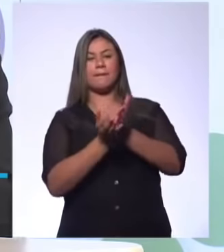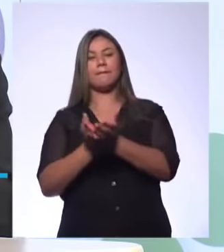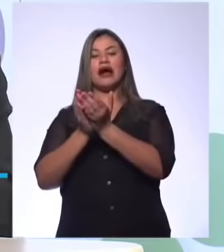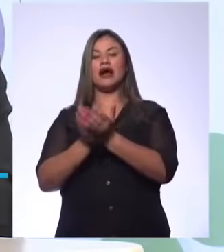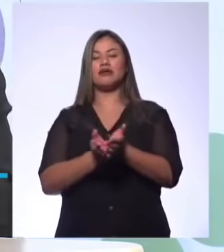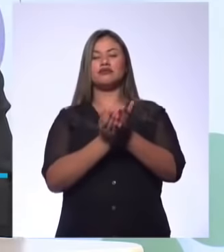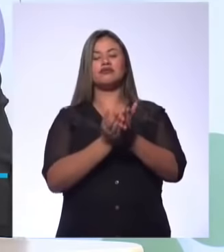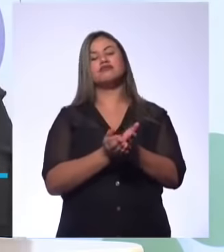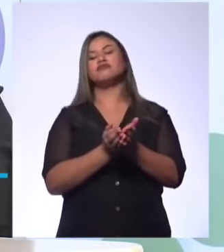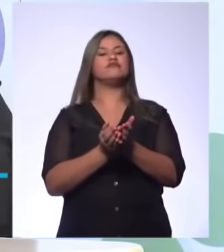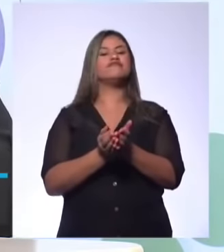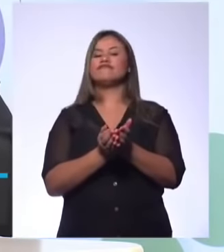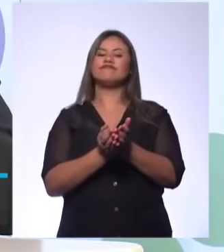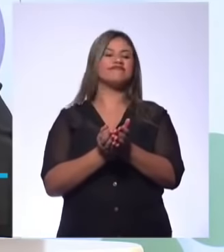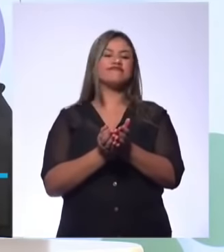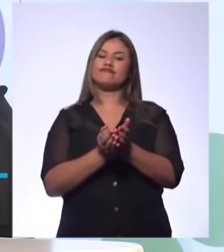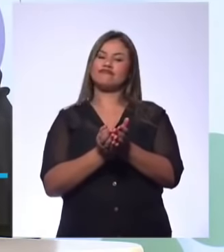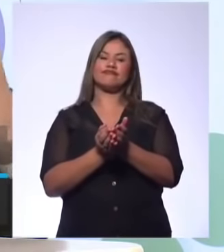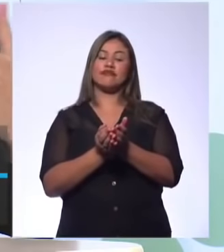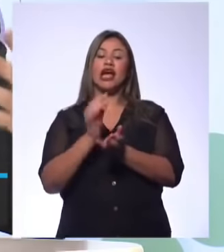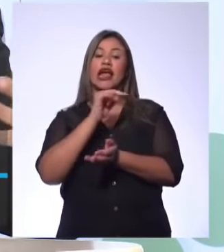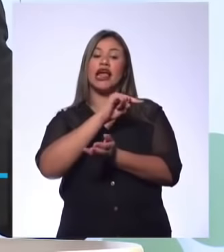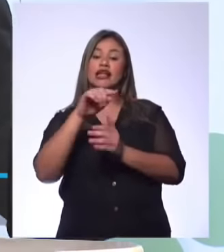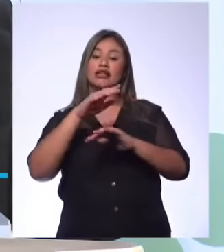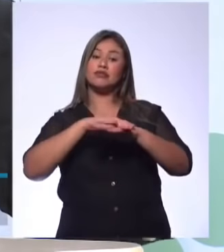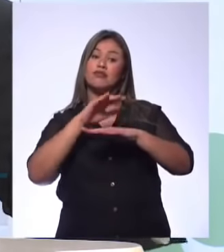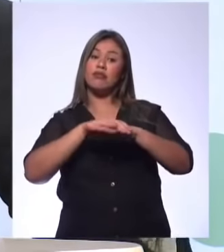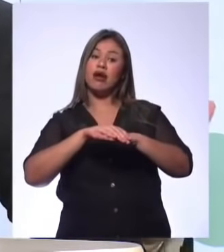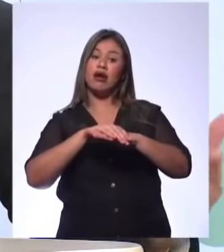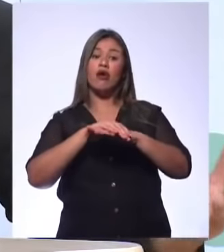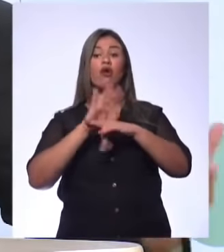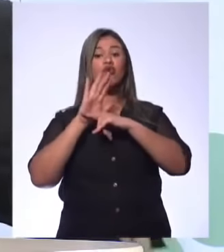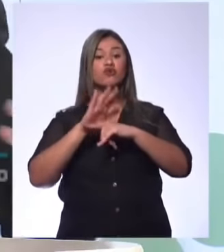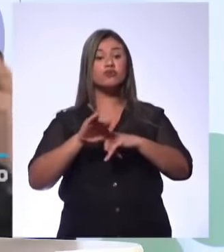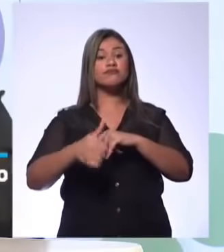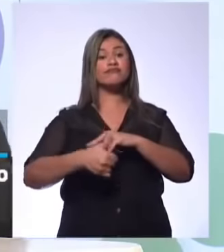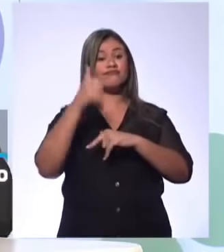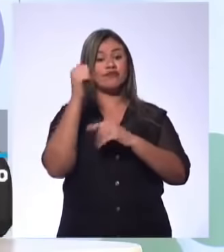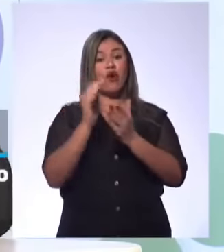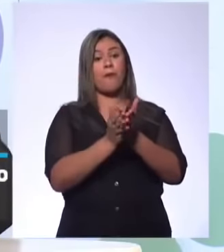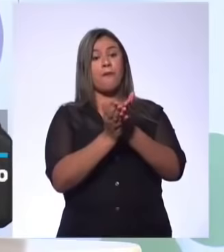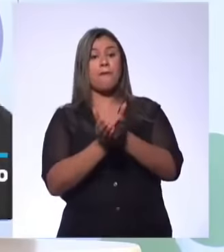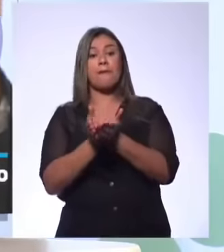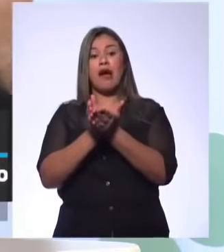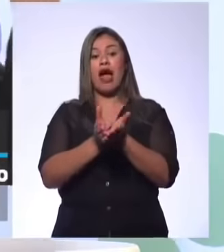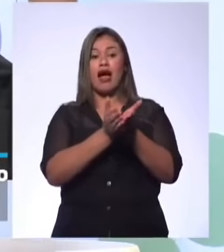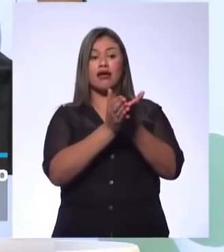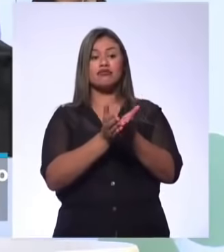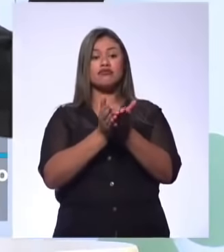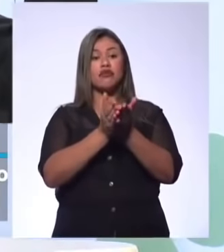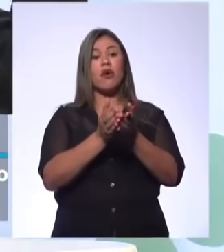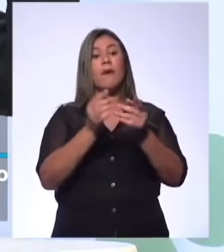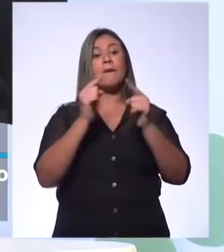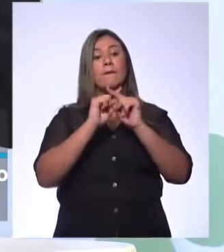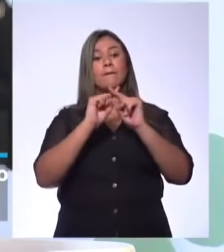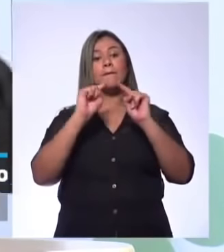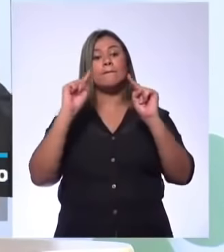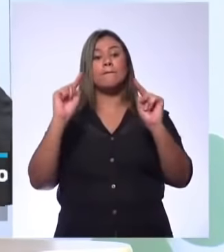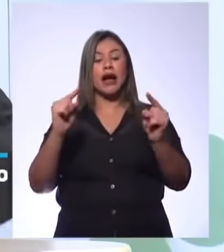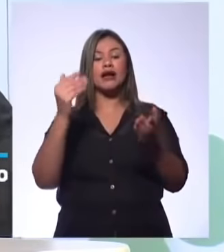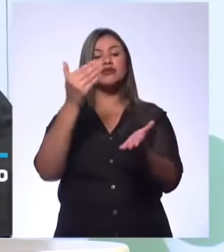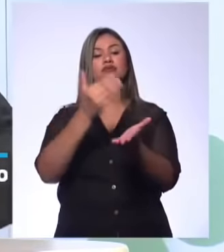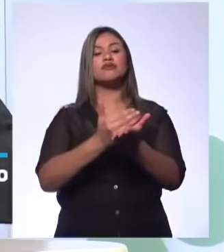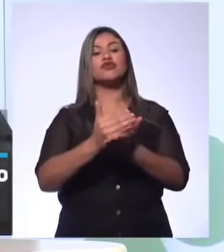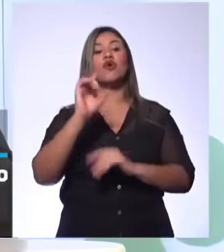Na verdade, os vikings aperfeiçoaram essas embarcações que vinham lá dos fenícios,